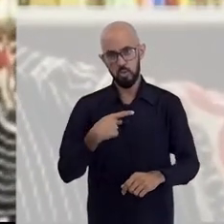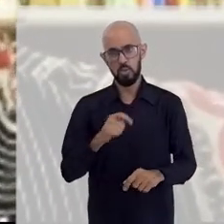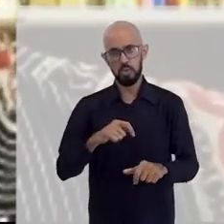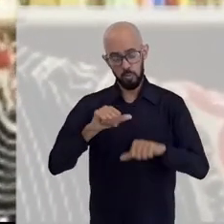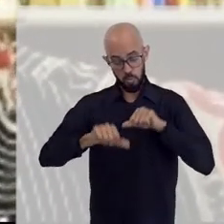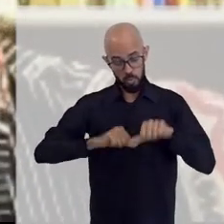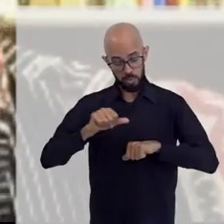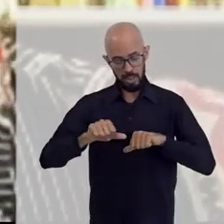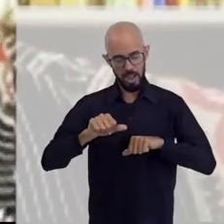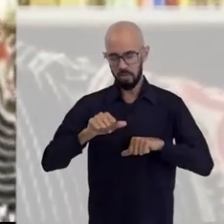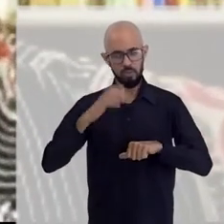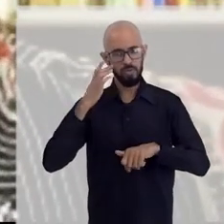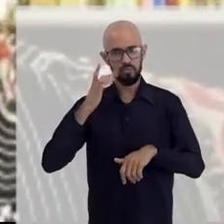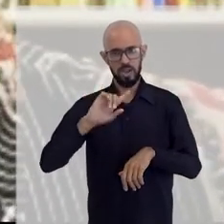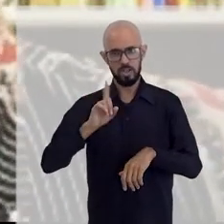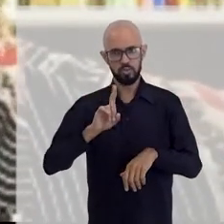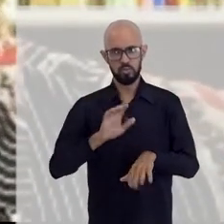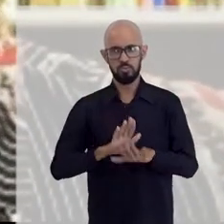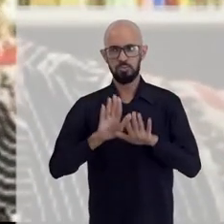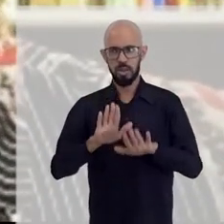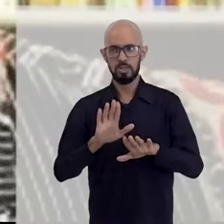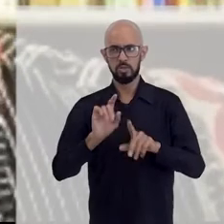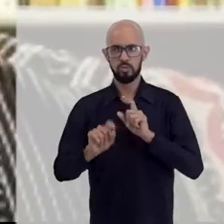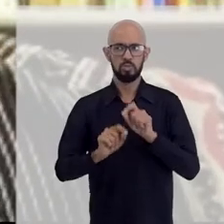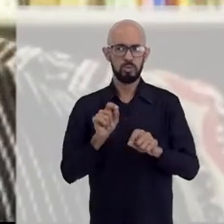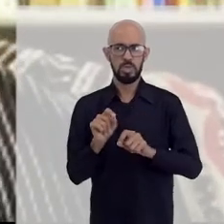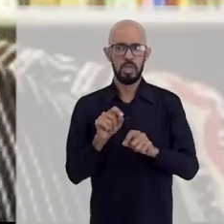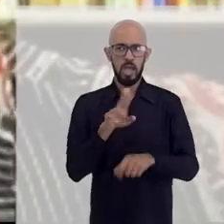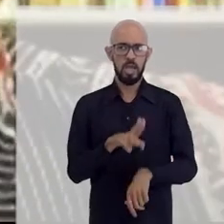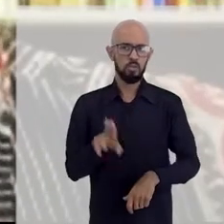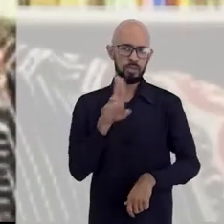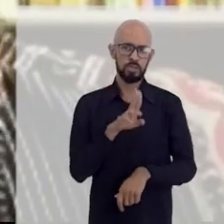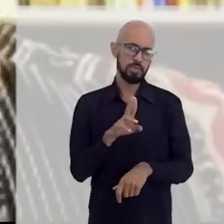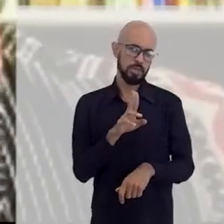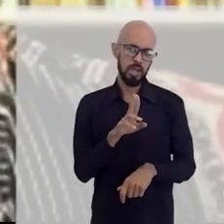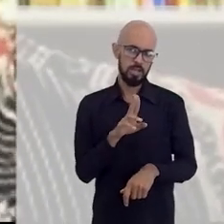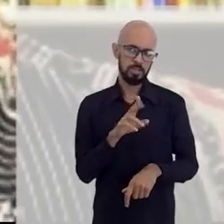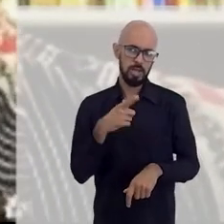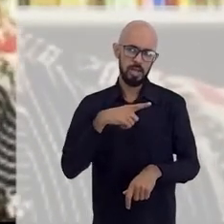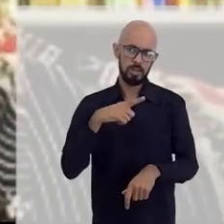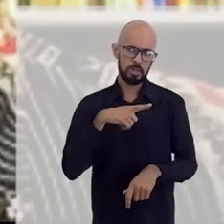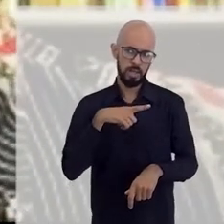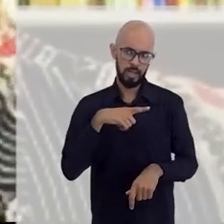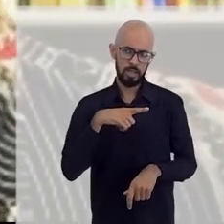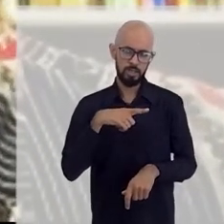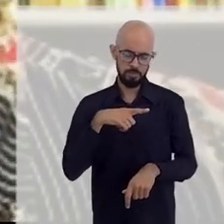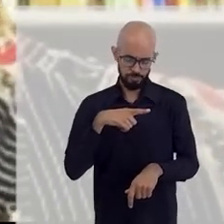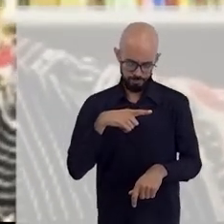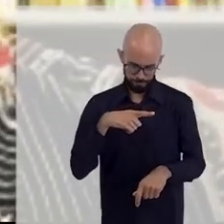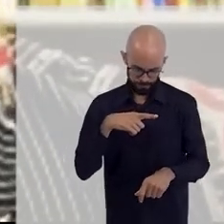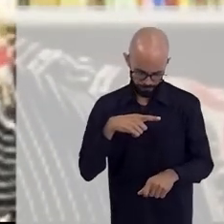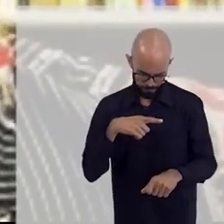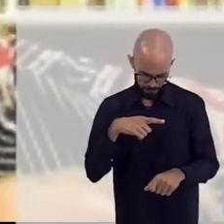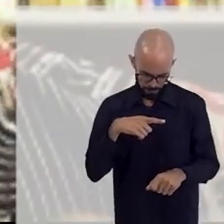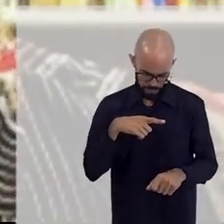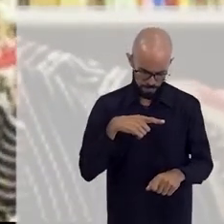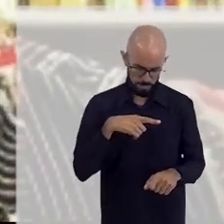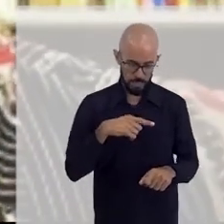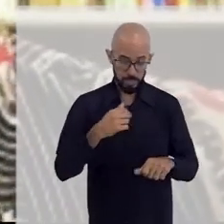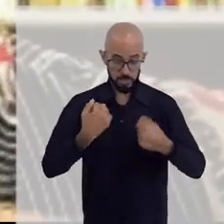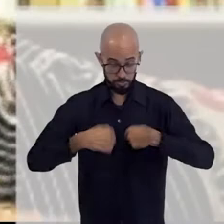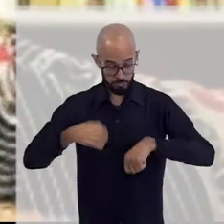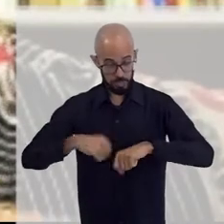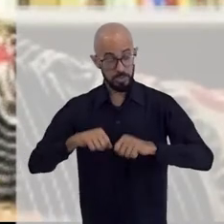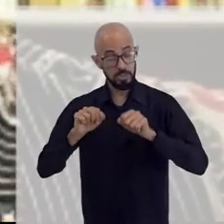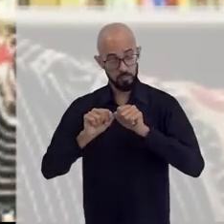mudar esse status é muito difícil. Mas eu sempre digo que a universidade hoje, ela vem, e eu acho que a gente está precisando fazer essa análise. Eu